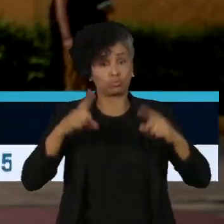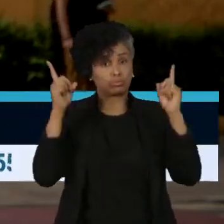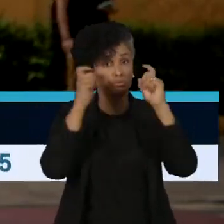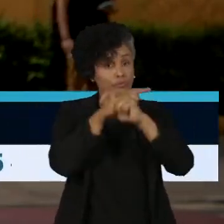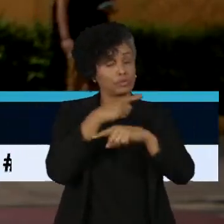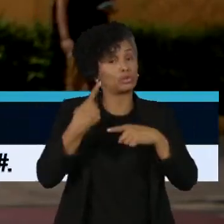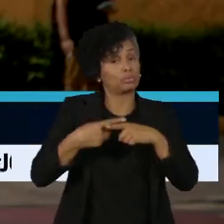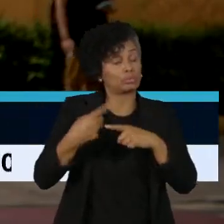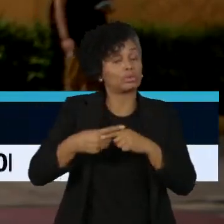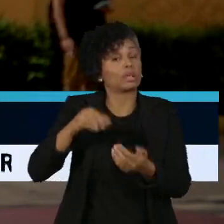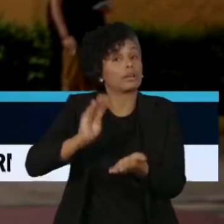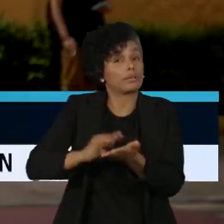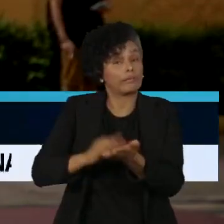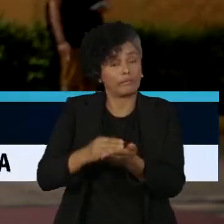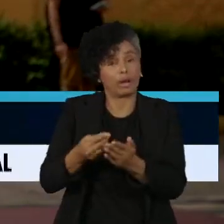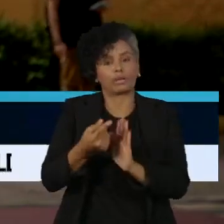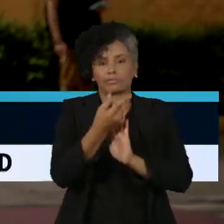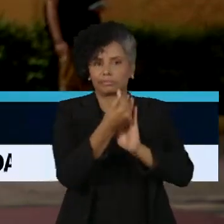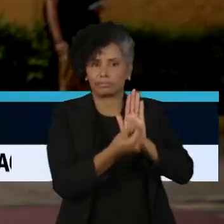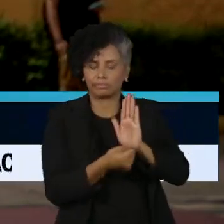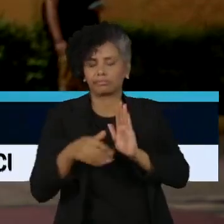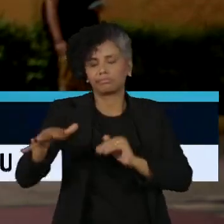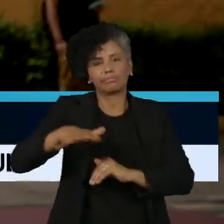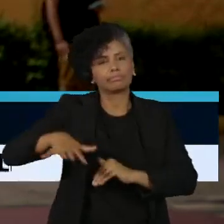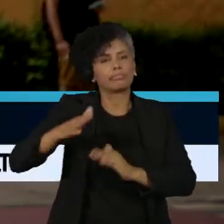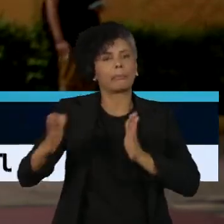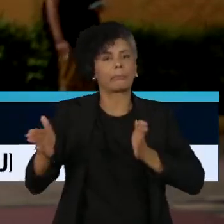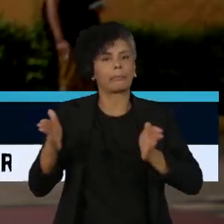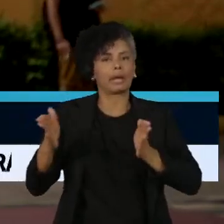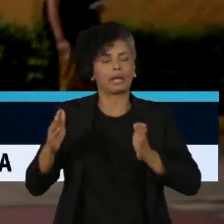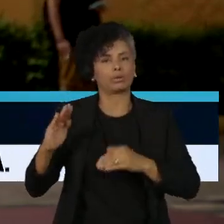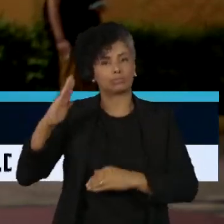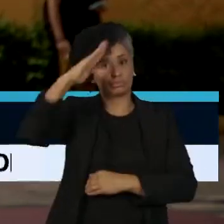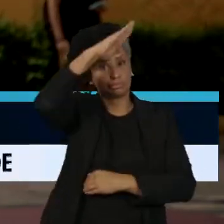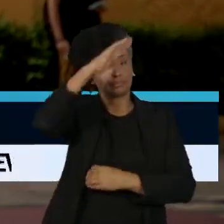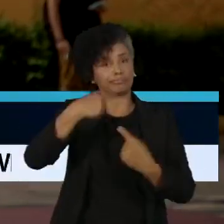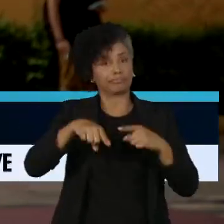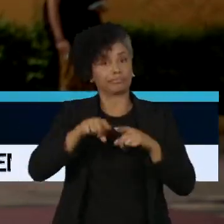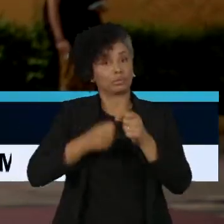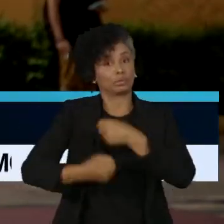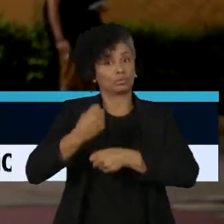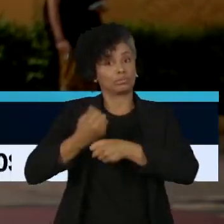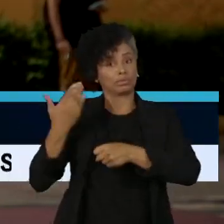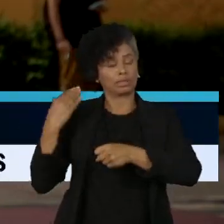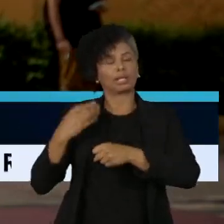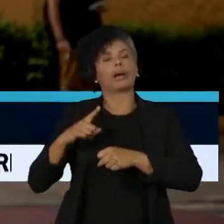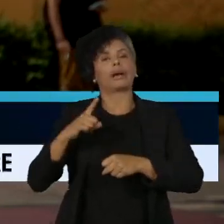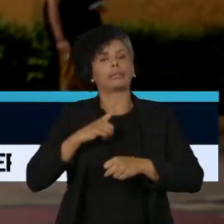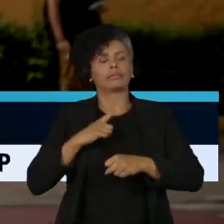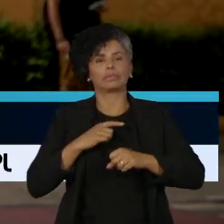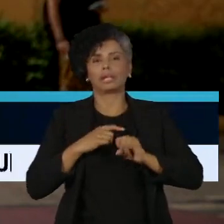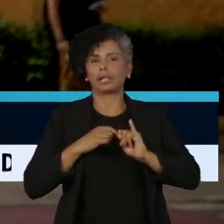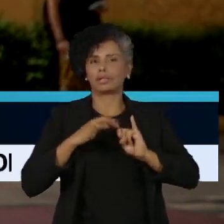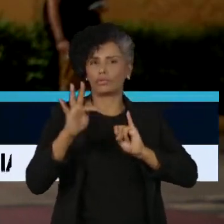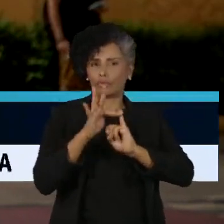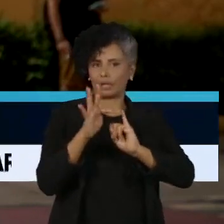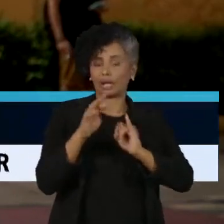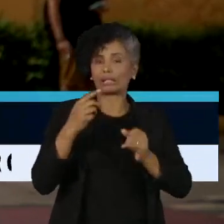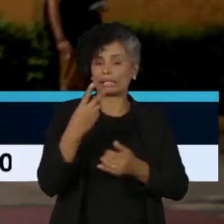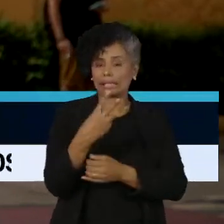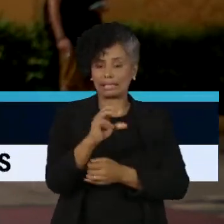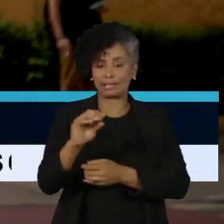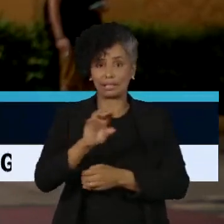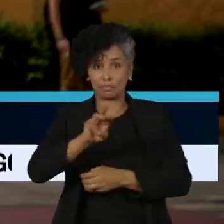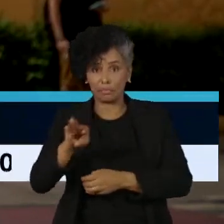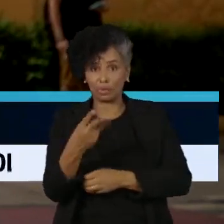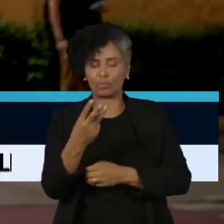de recursos durante o governo Bolsonaro. Só no ano passado, os institutos tiveram perda de 300 milhões de reais.